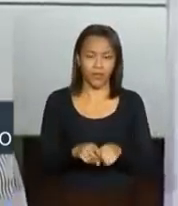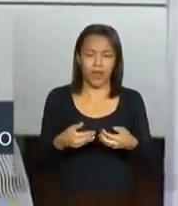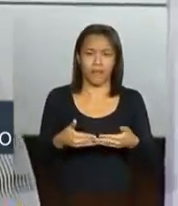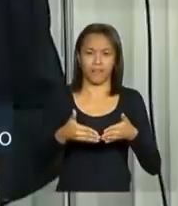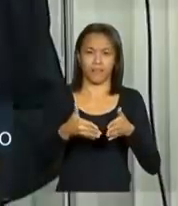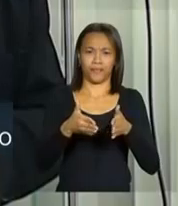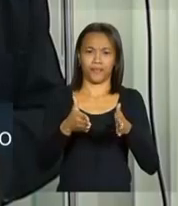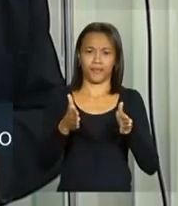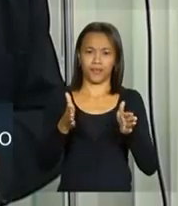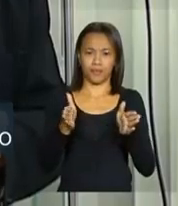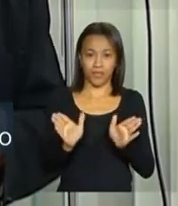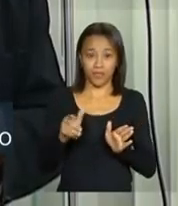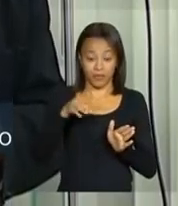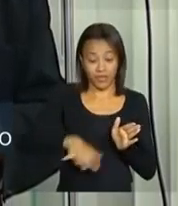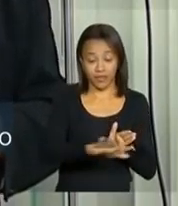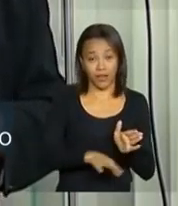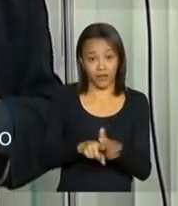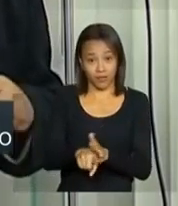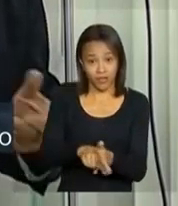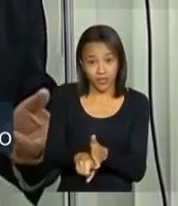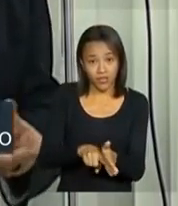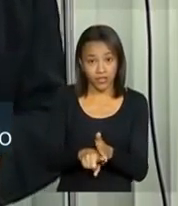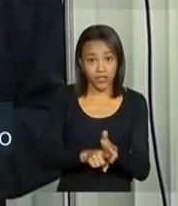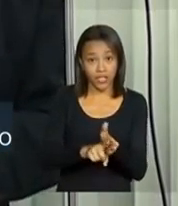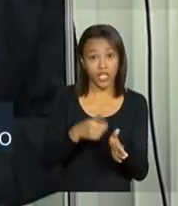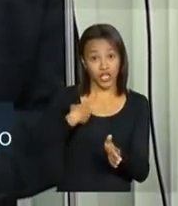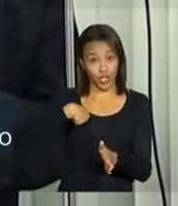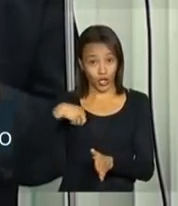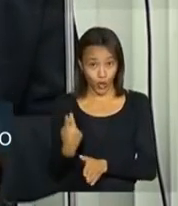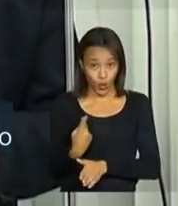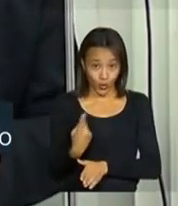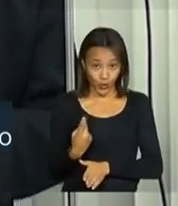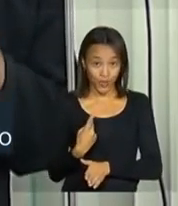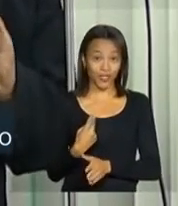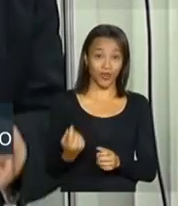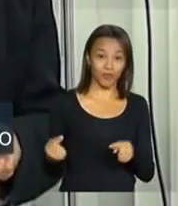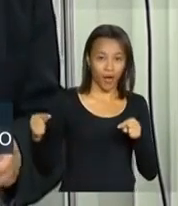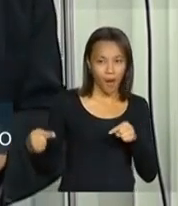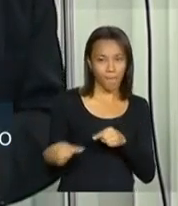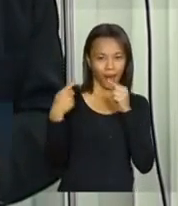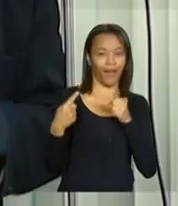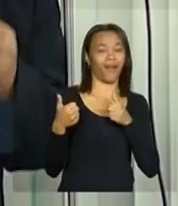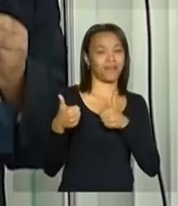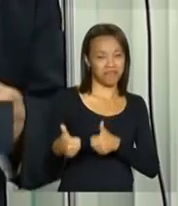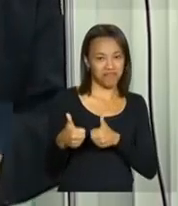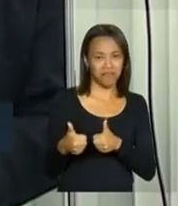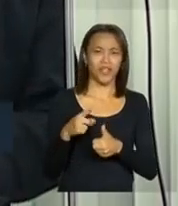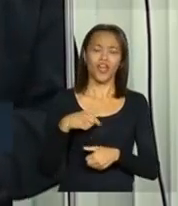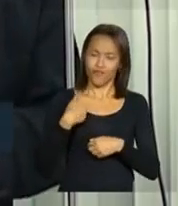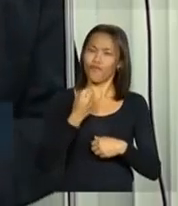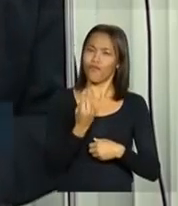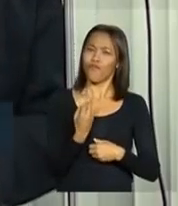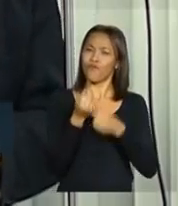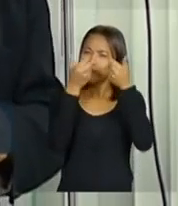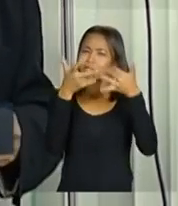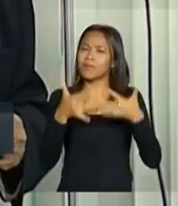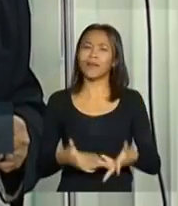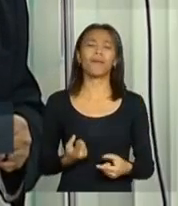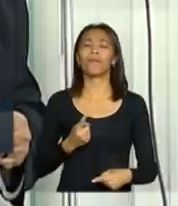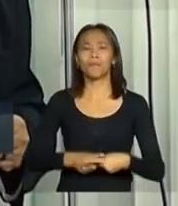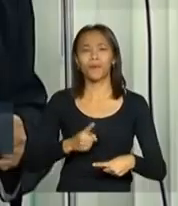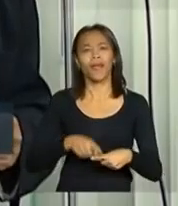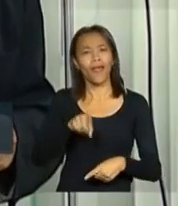dessas atividades científicas, que nós estamos no mesmo barco. Entendo perfeitamente e já vou explicar por que